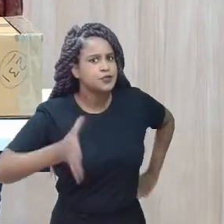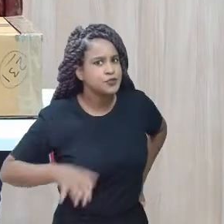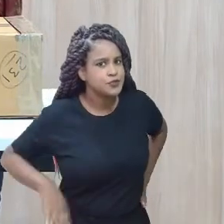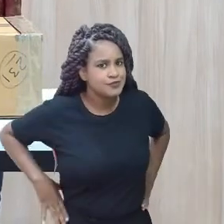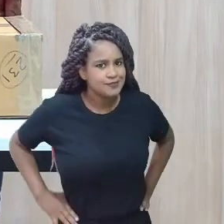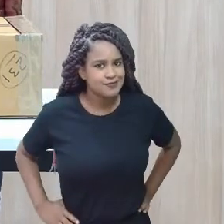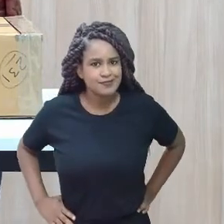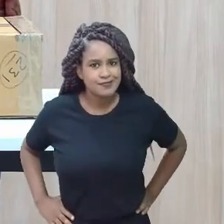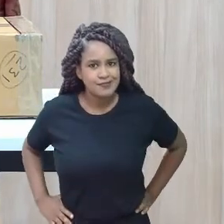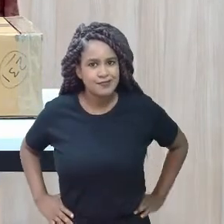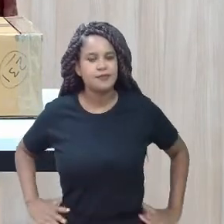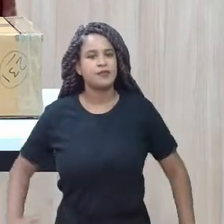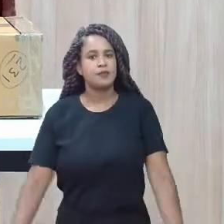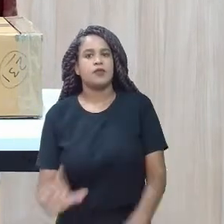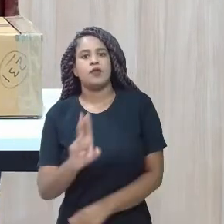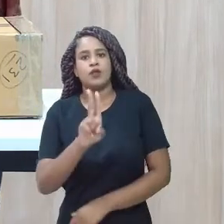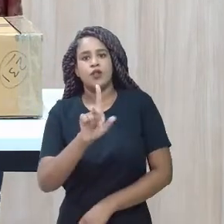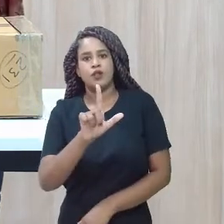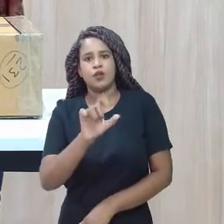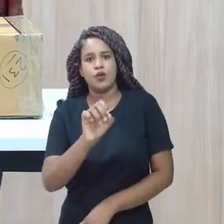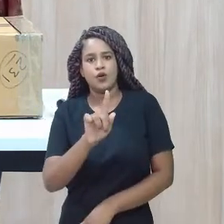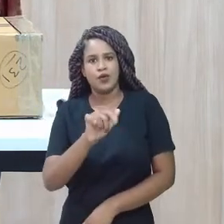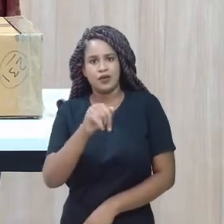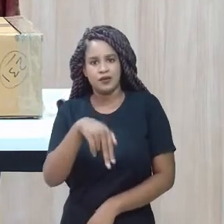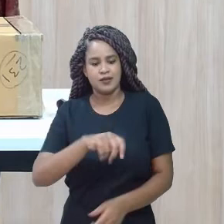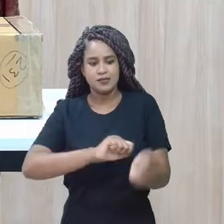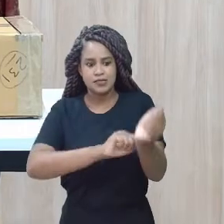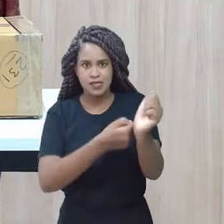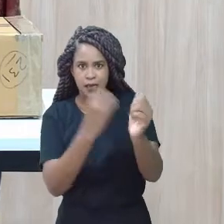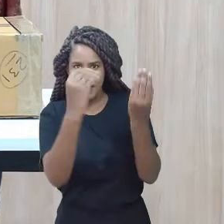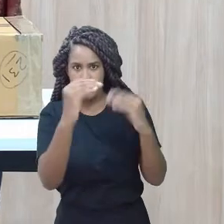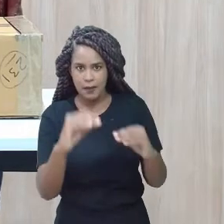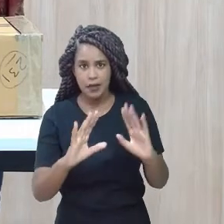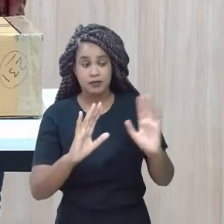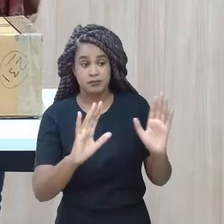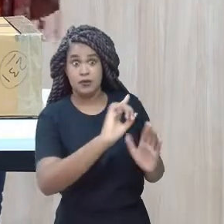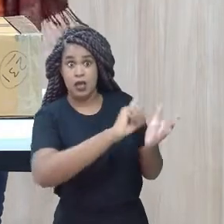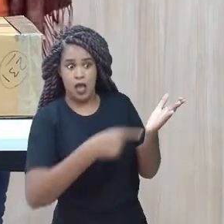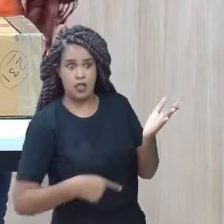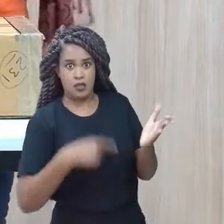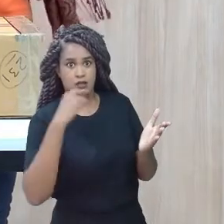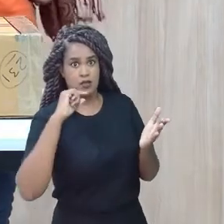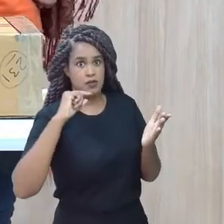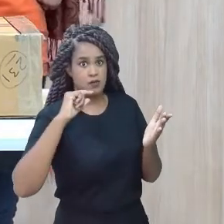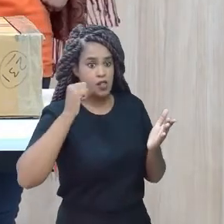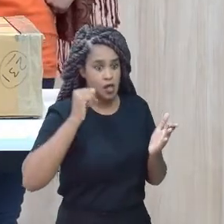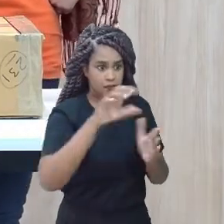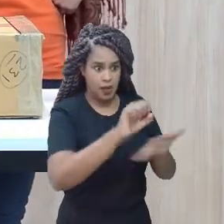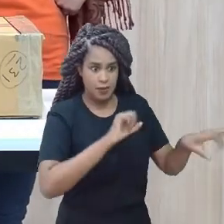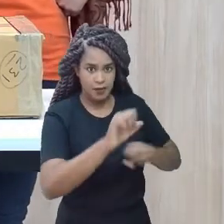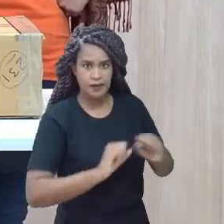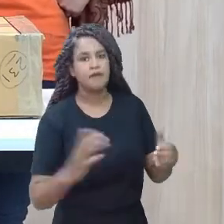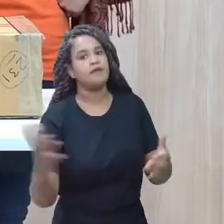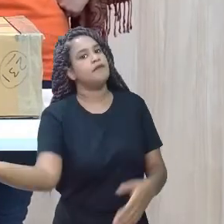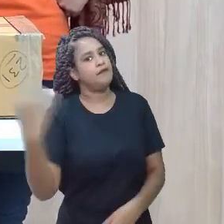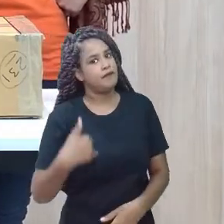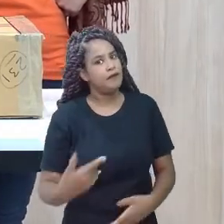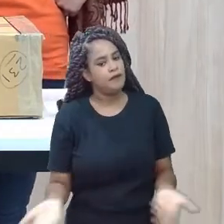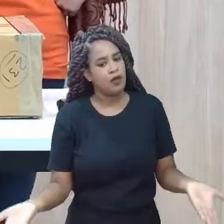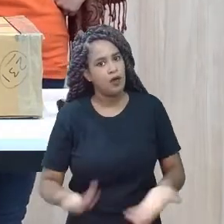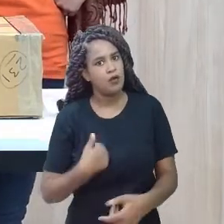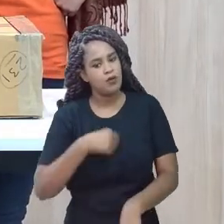aplicativo? Login, a senha, pegou caderno e caneta? Venha-se embora, viu que eu estou lhe